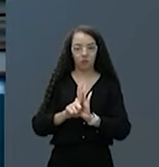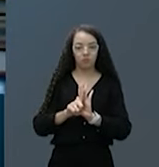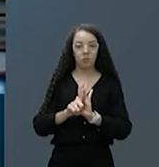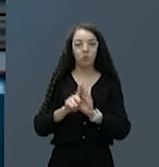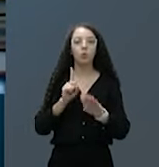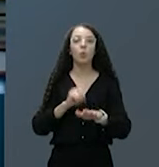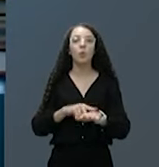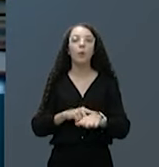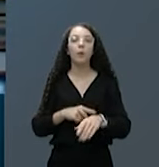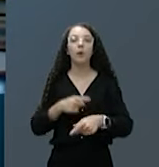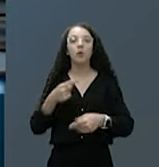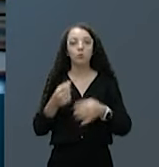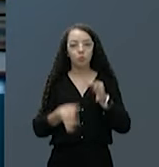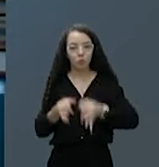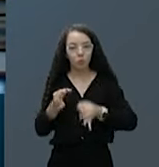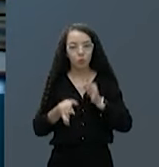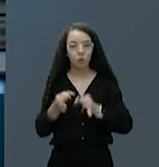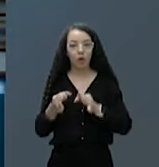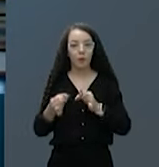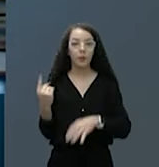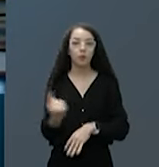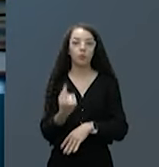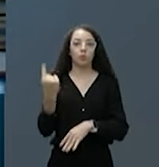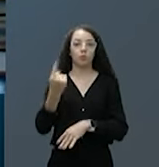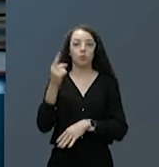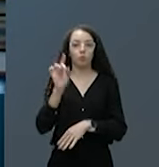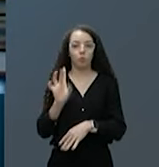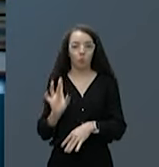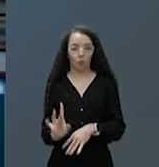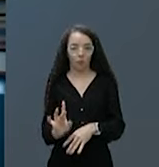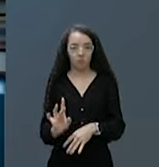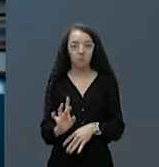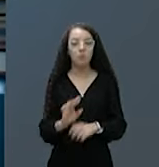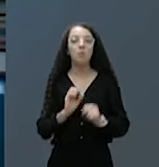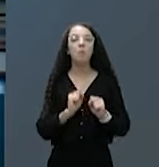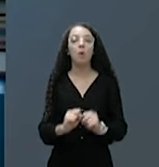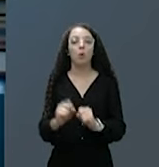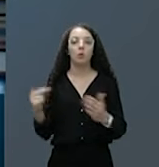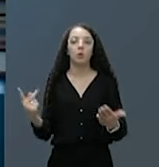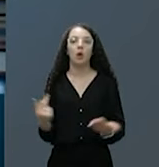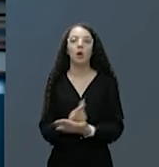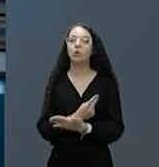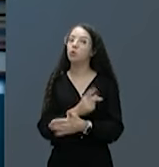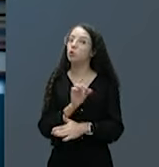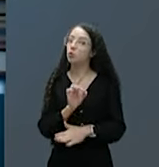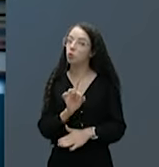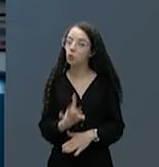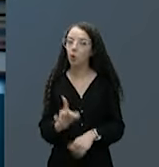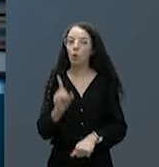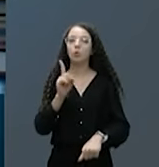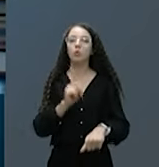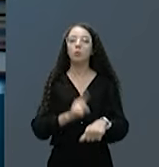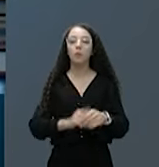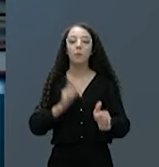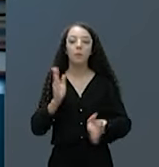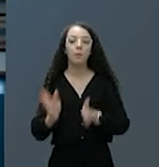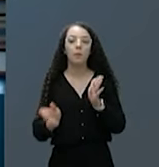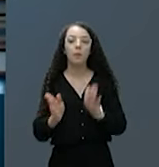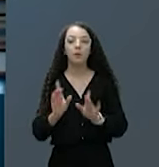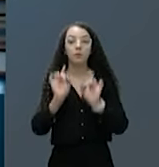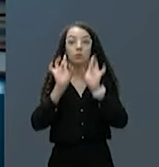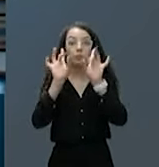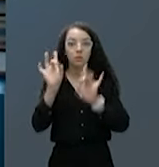julgamento monocrático seria efetivado somente nas hipóteses específicas previstas do